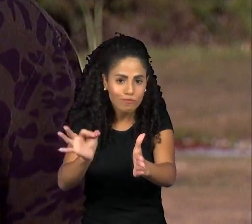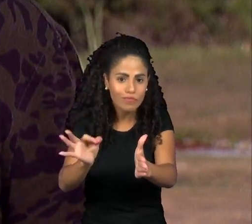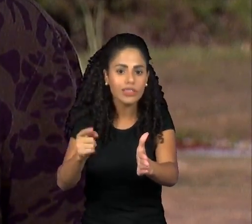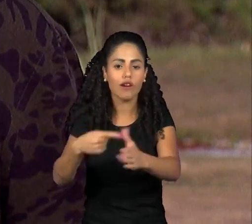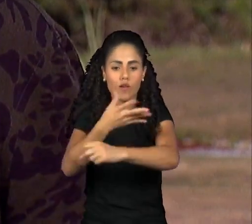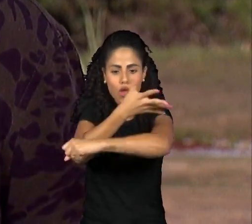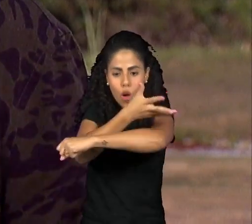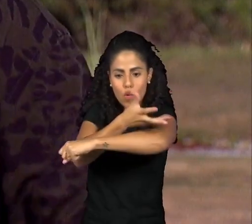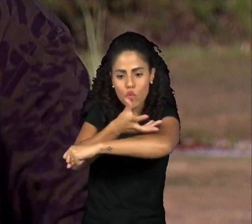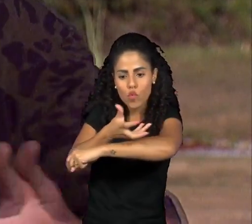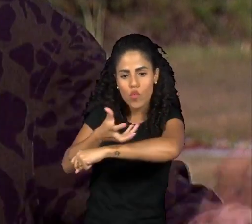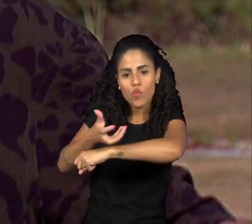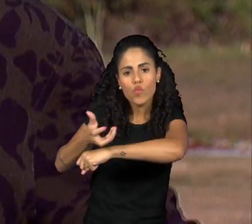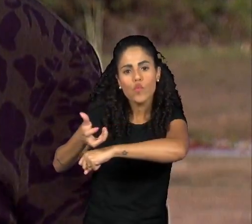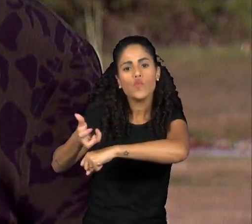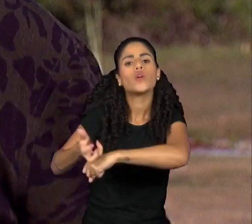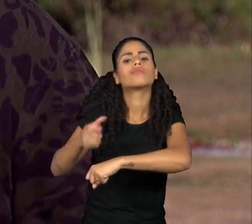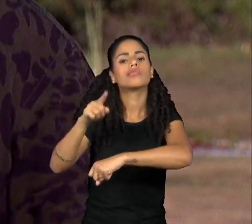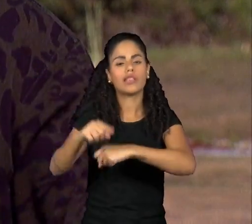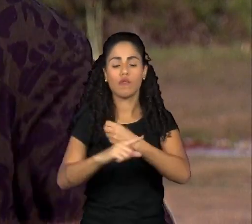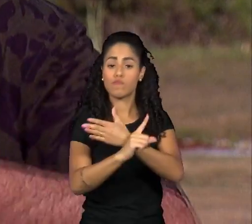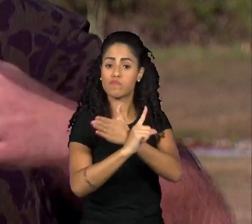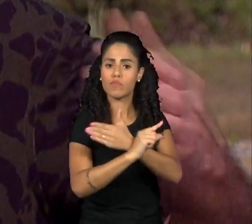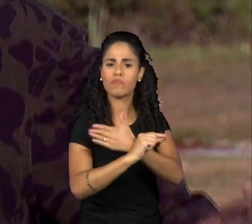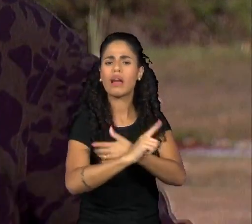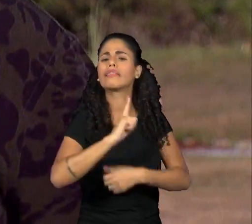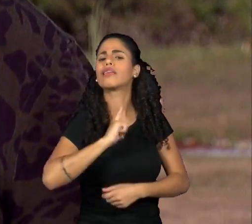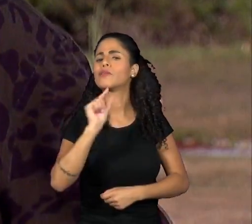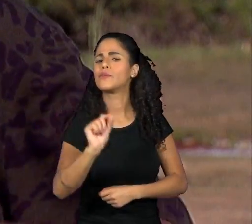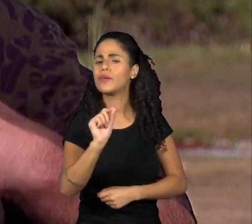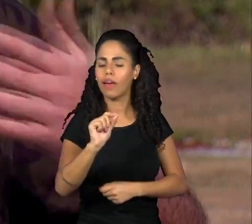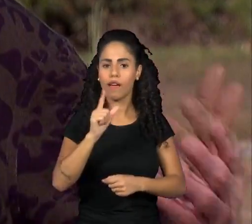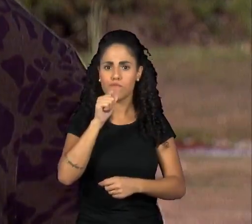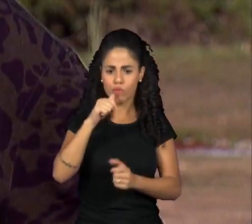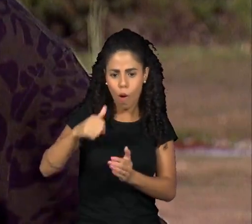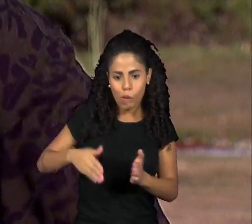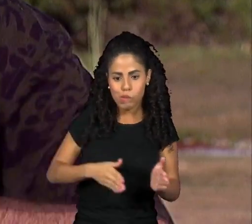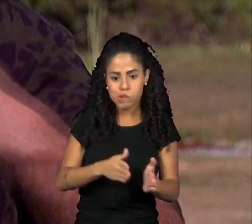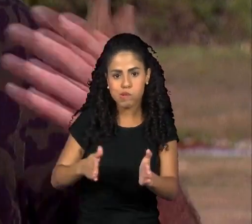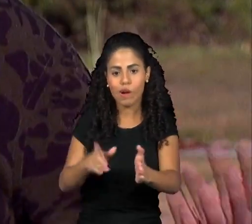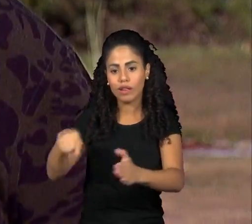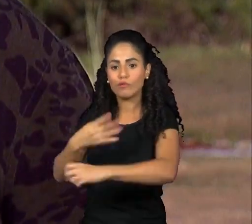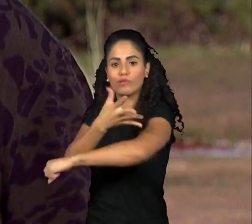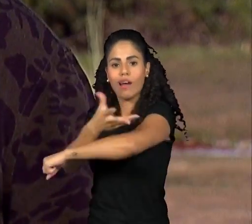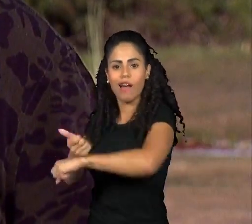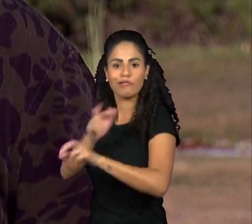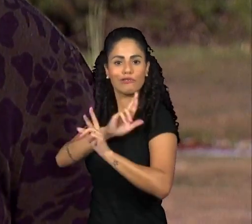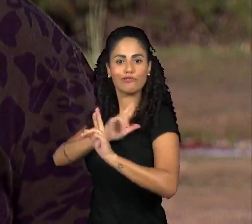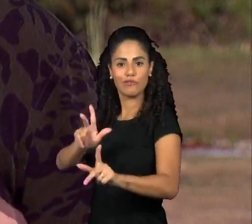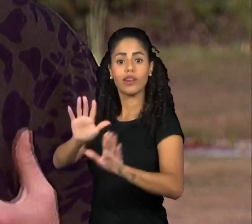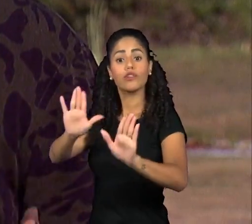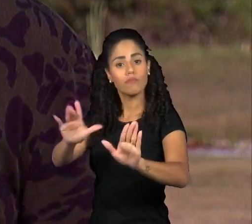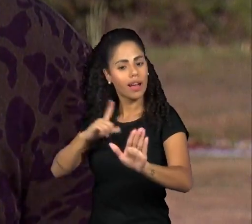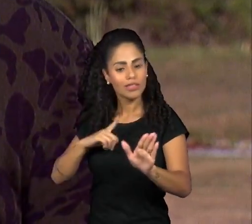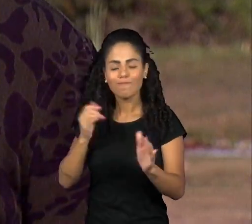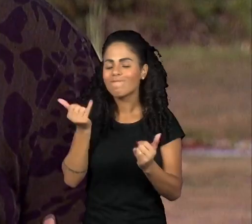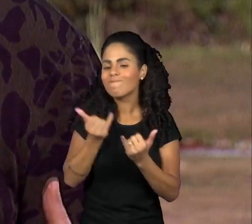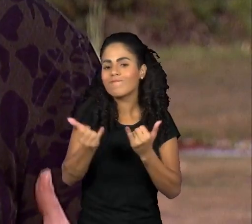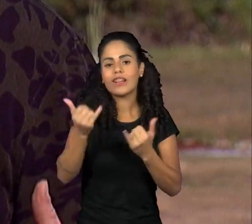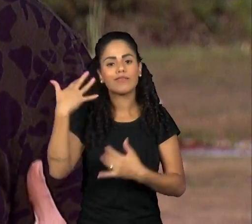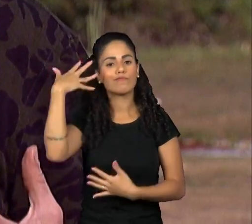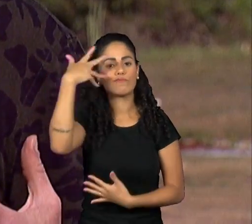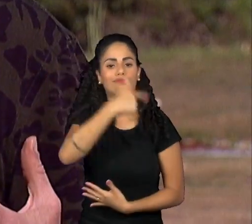cerrado molhado, né? Um cerrado que alaga. E tinha os campos de cerrado, a Mata Atlântica, as araucárias. O meu trabalho